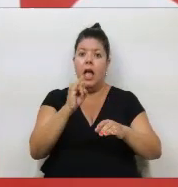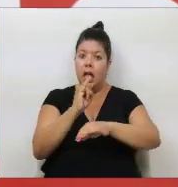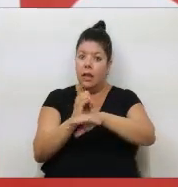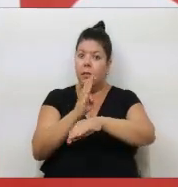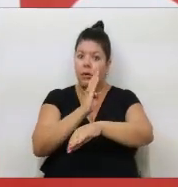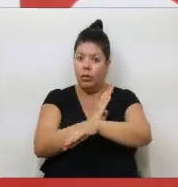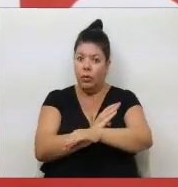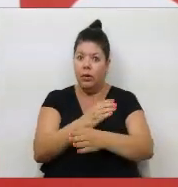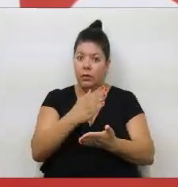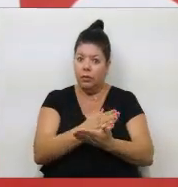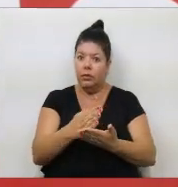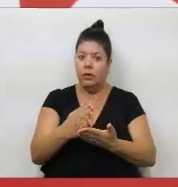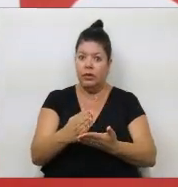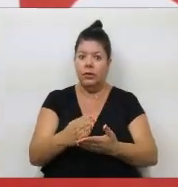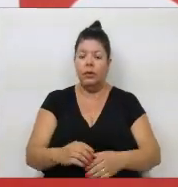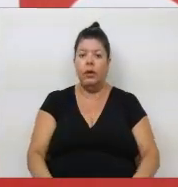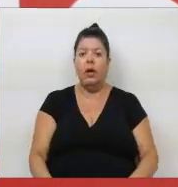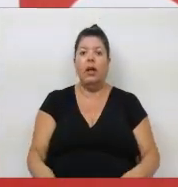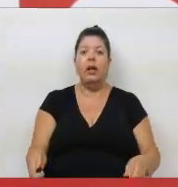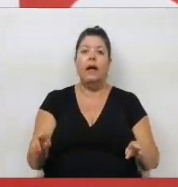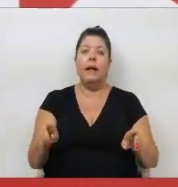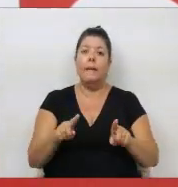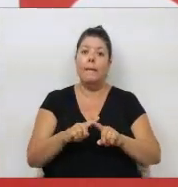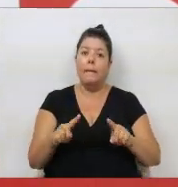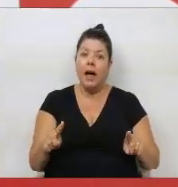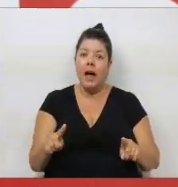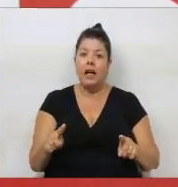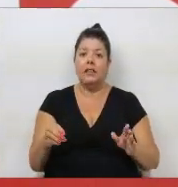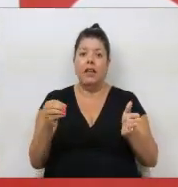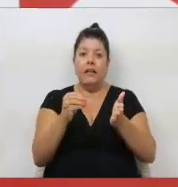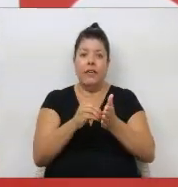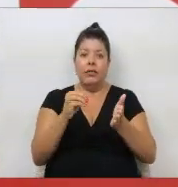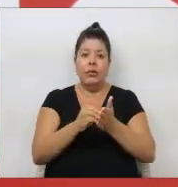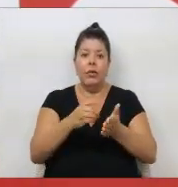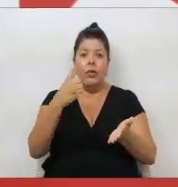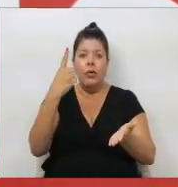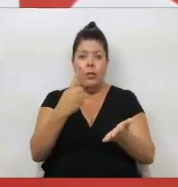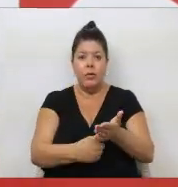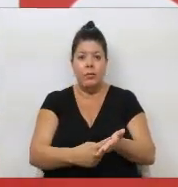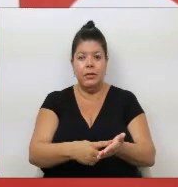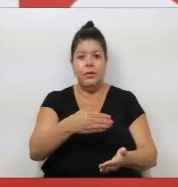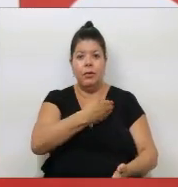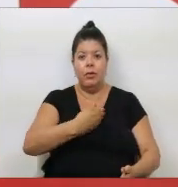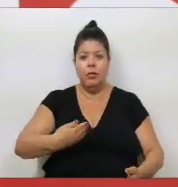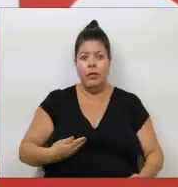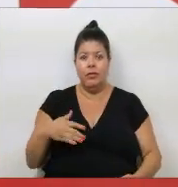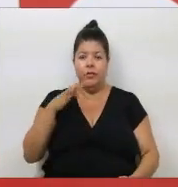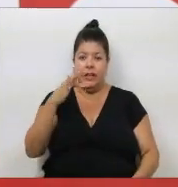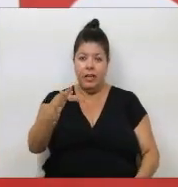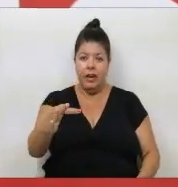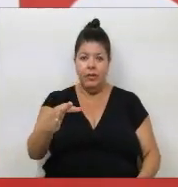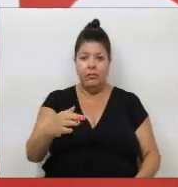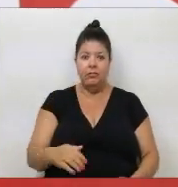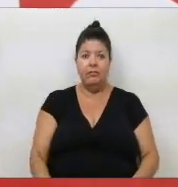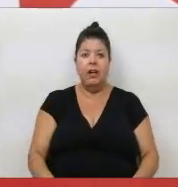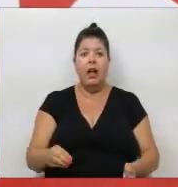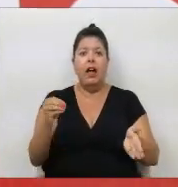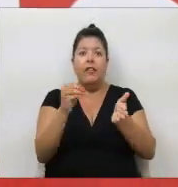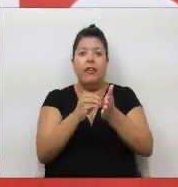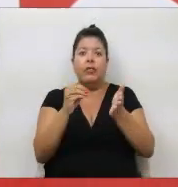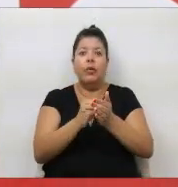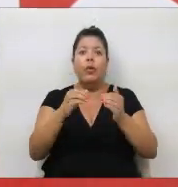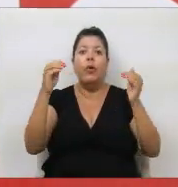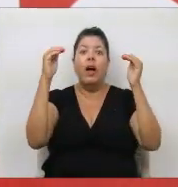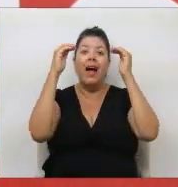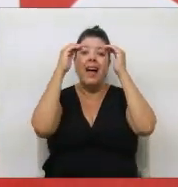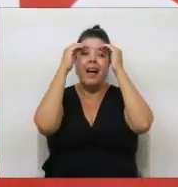Imbituba no início. Porém, infelizmente, a falta de compromisso do nosso governo federal, a falta de